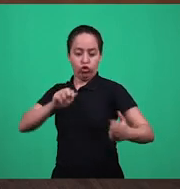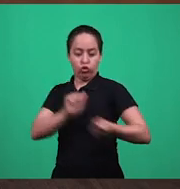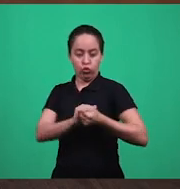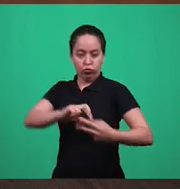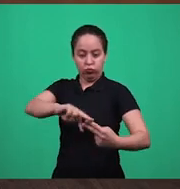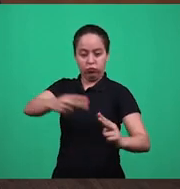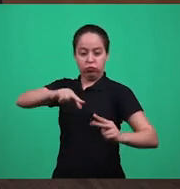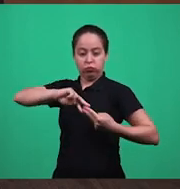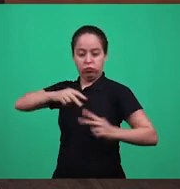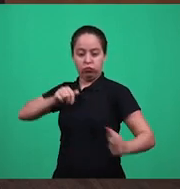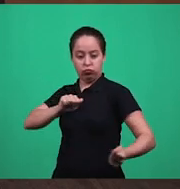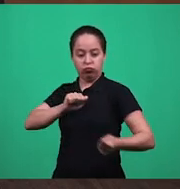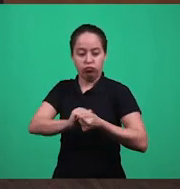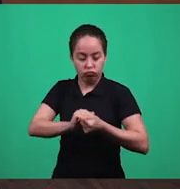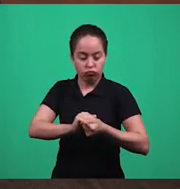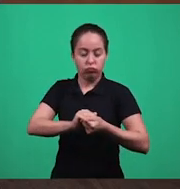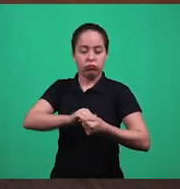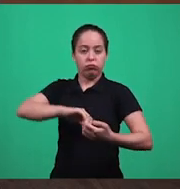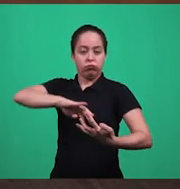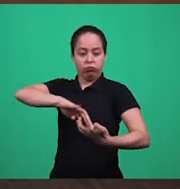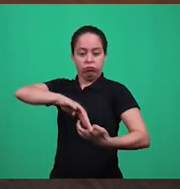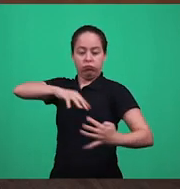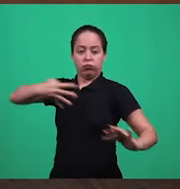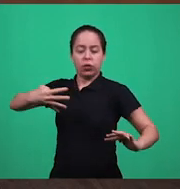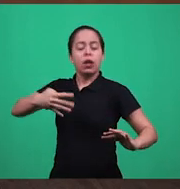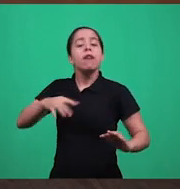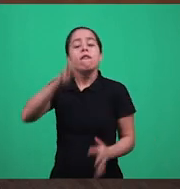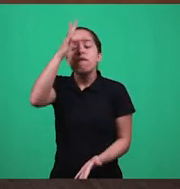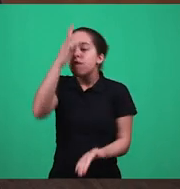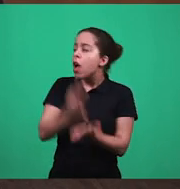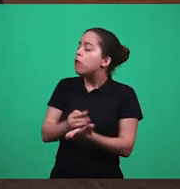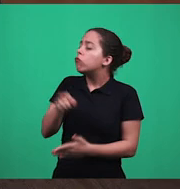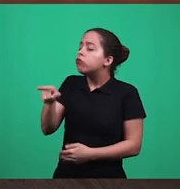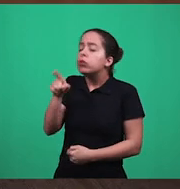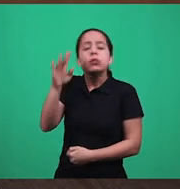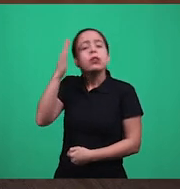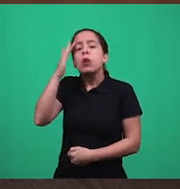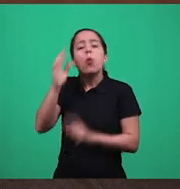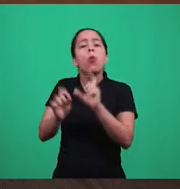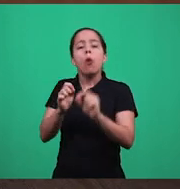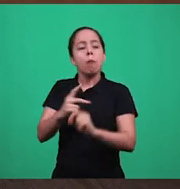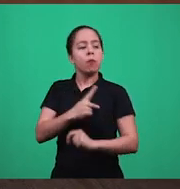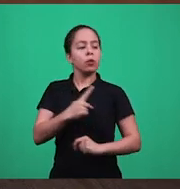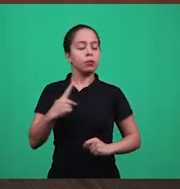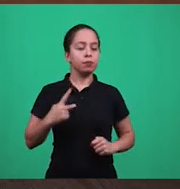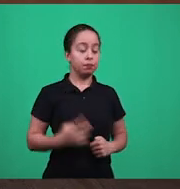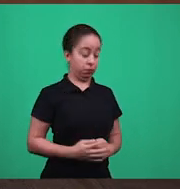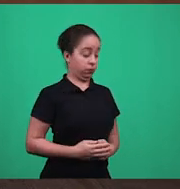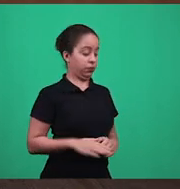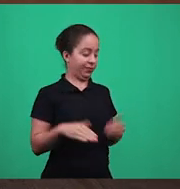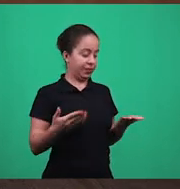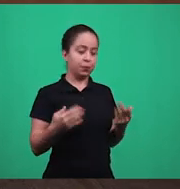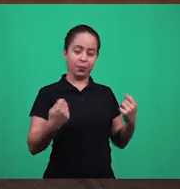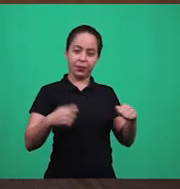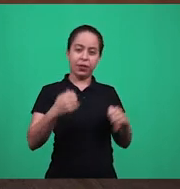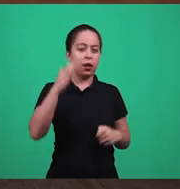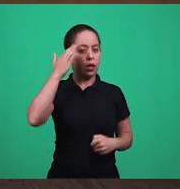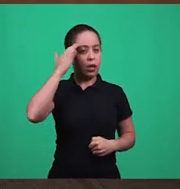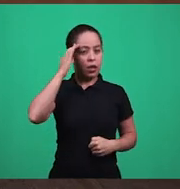Antes de mais nada, nós temos que buscar o conceito da palavra